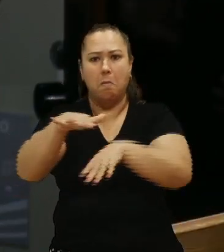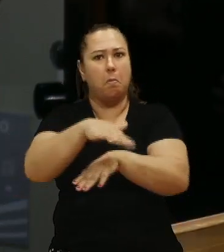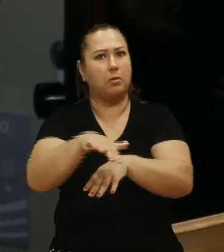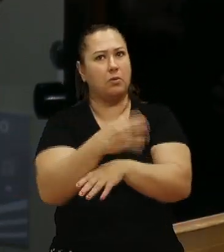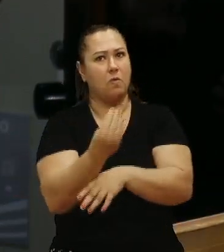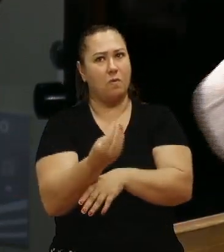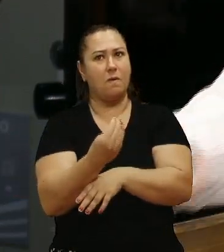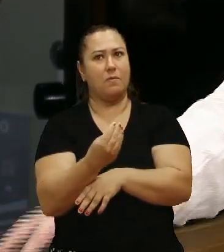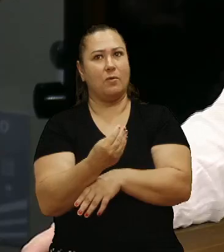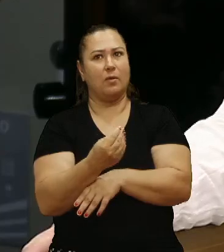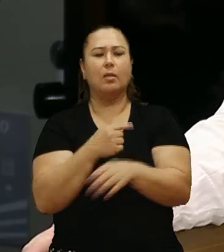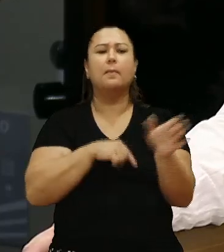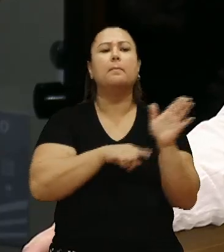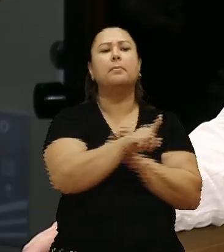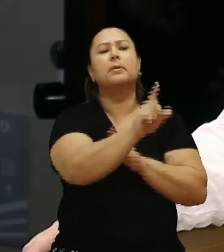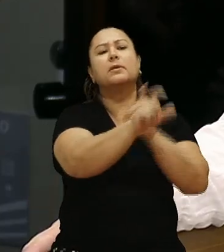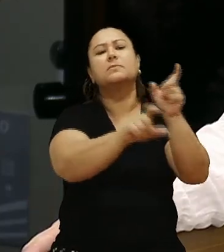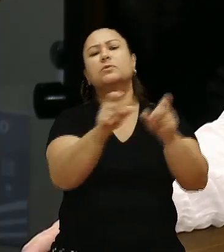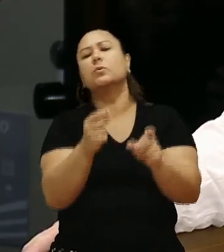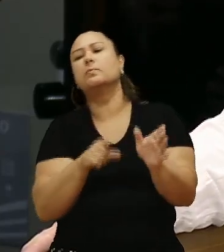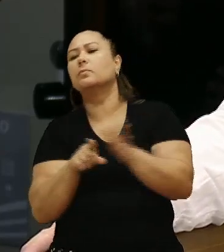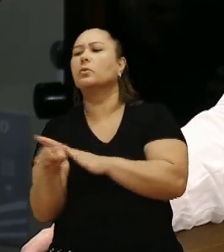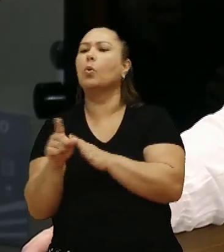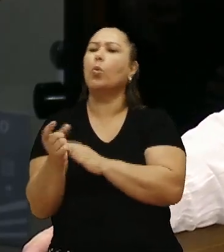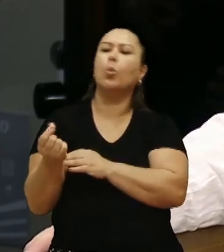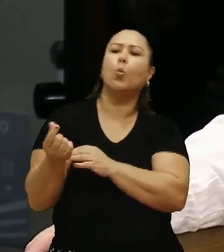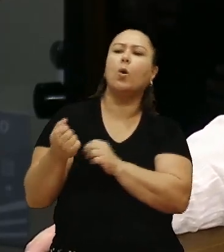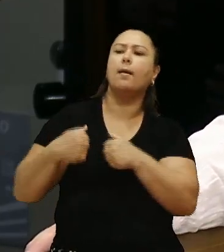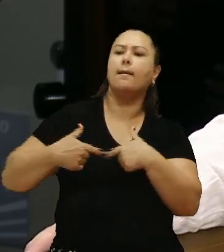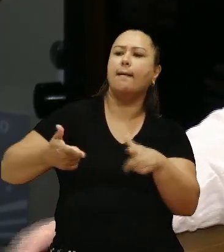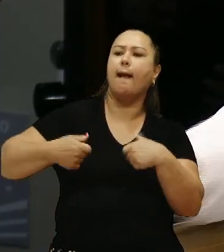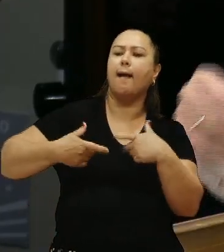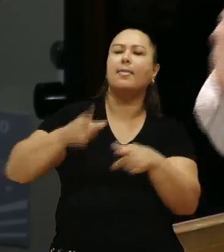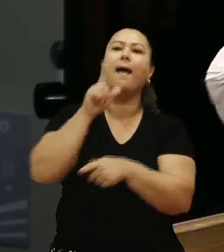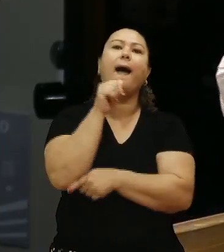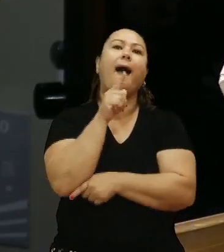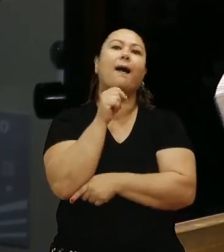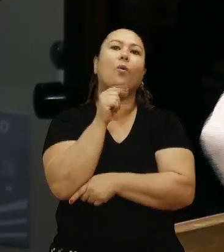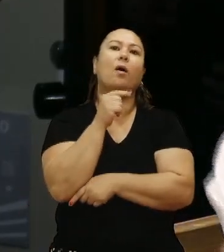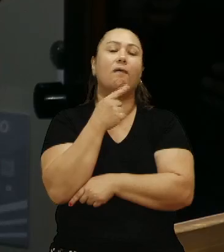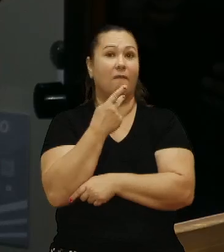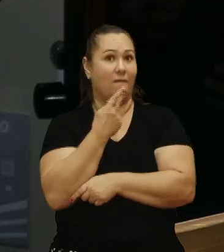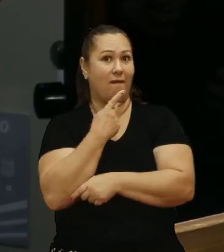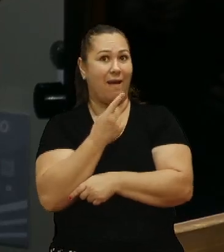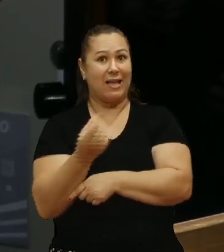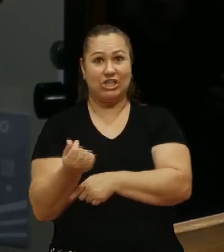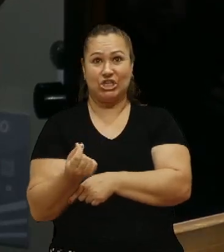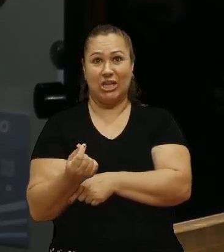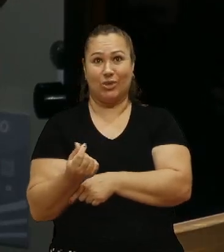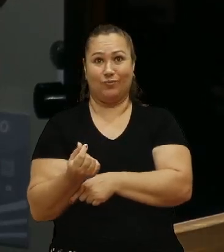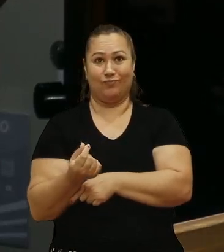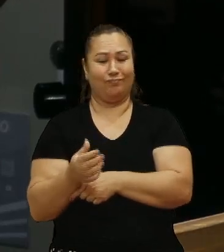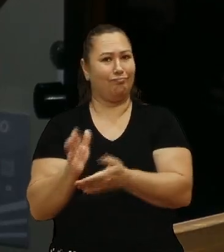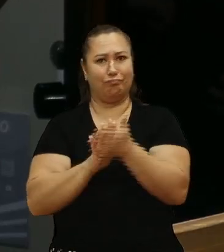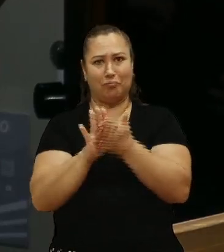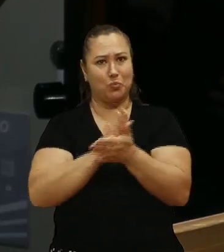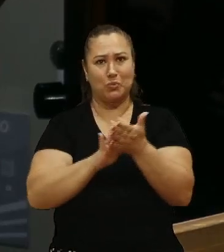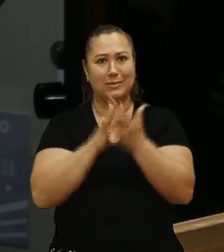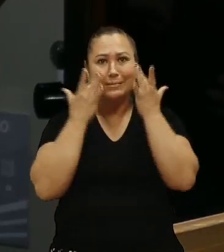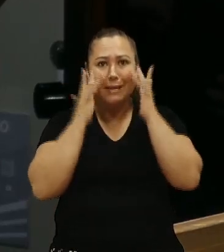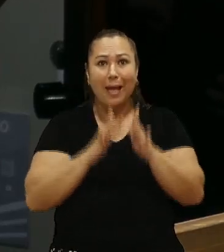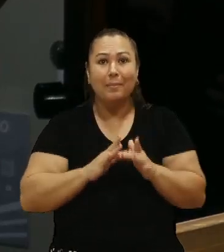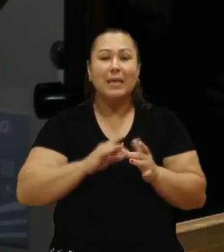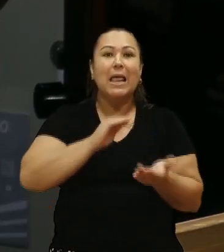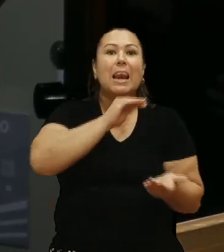Se nós perguntar para as pessoas quanto elas gastam de água, vereador Pedro, elas vão falar o quanto elas gastam em real. Ninguém sabe o quanto